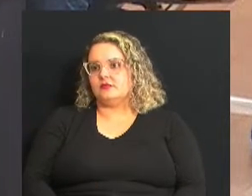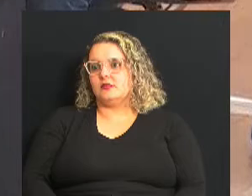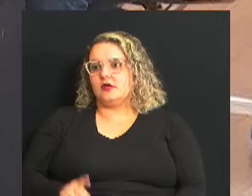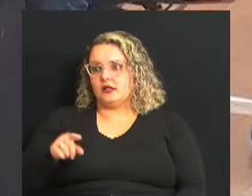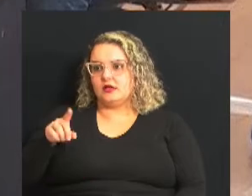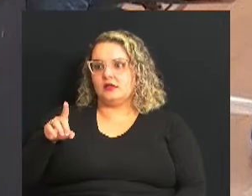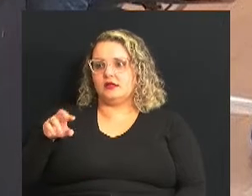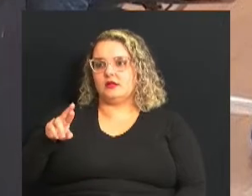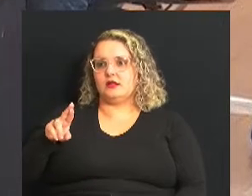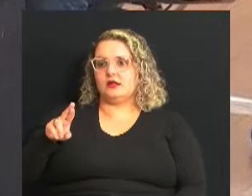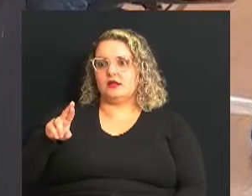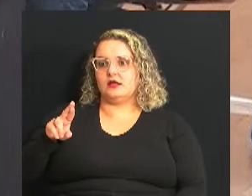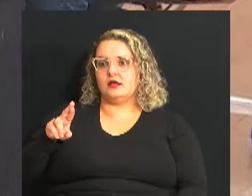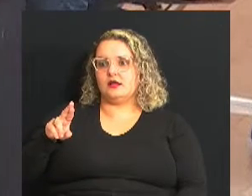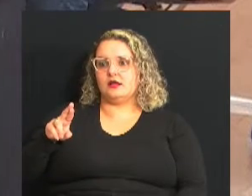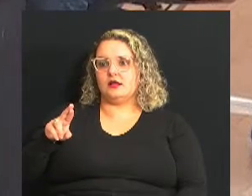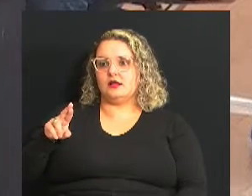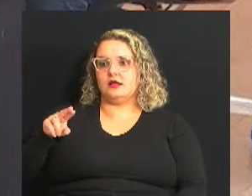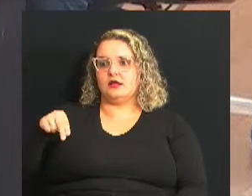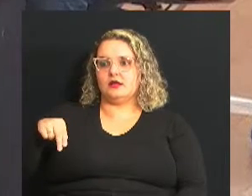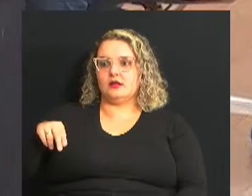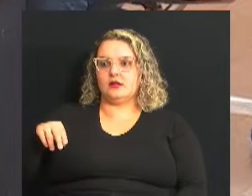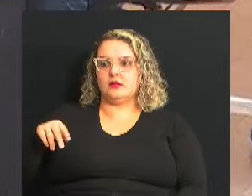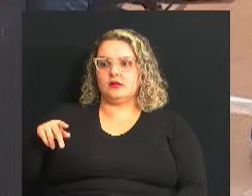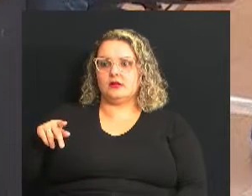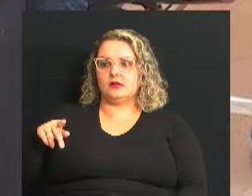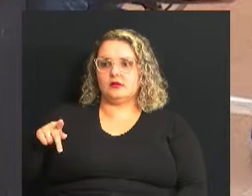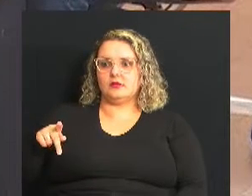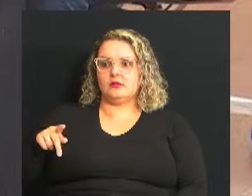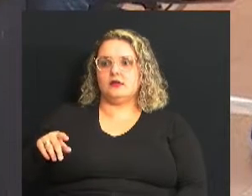Falou. Que é a Rede Nacional de Ensino